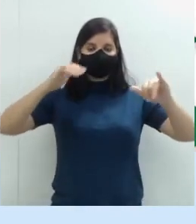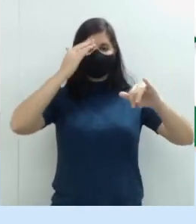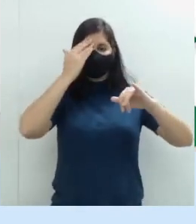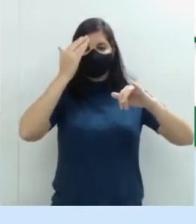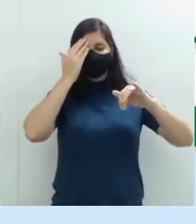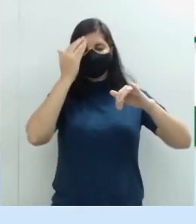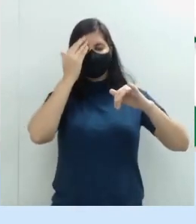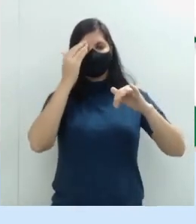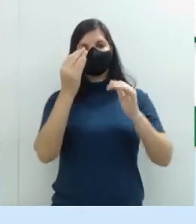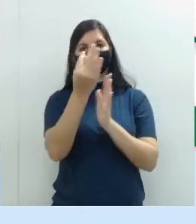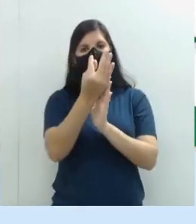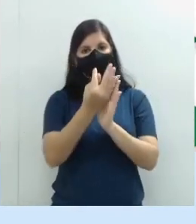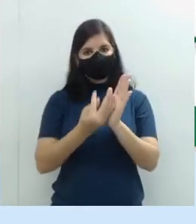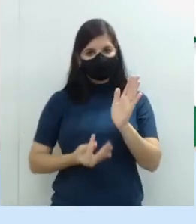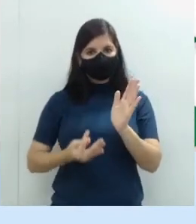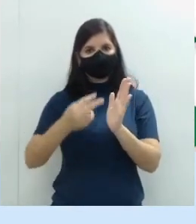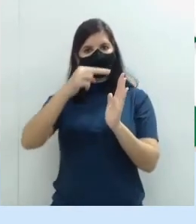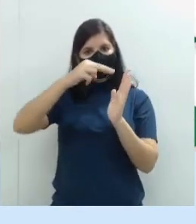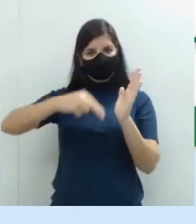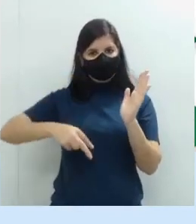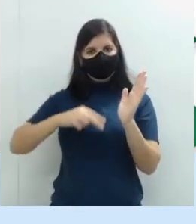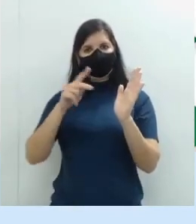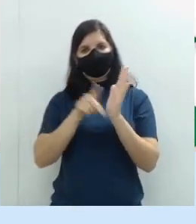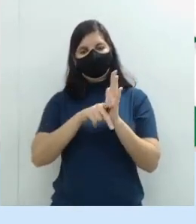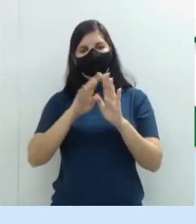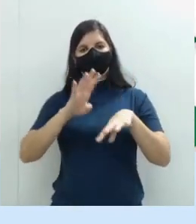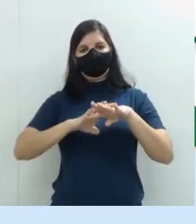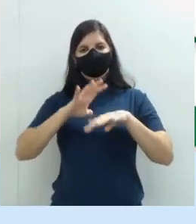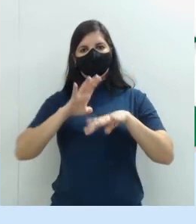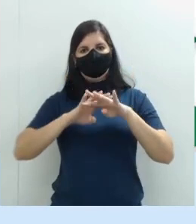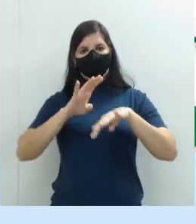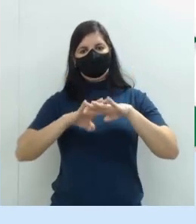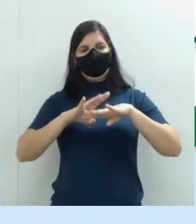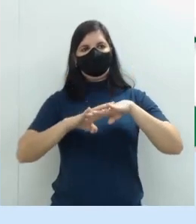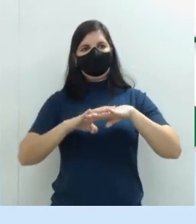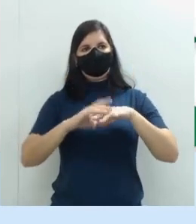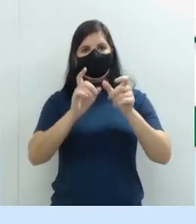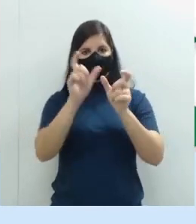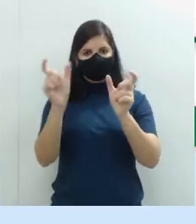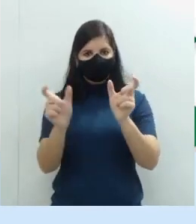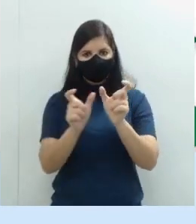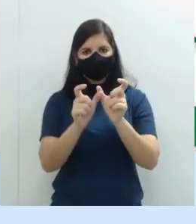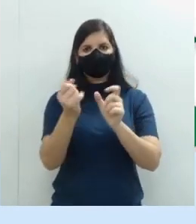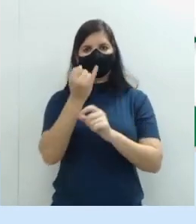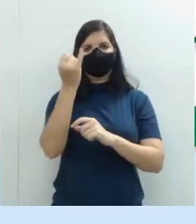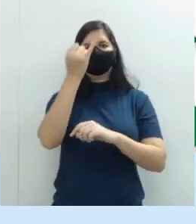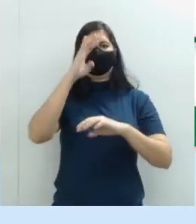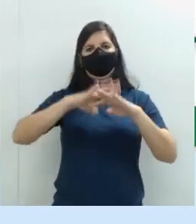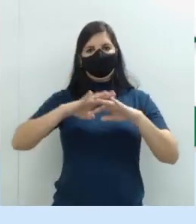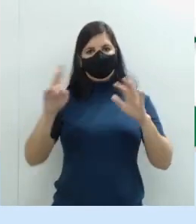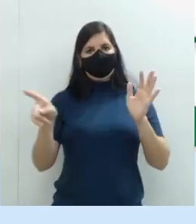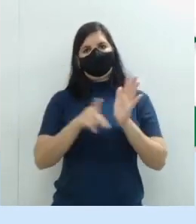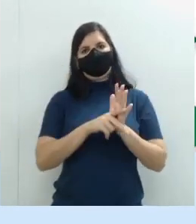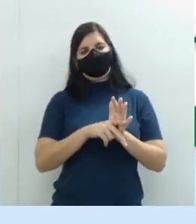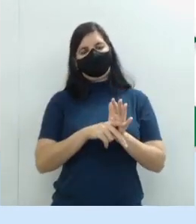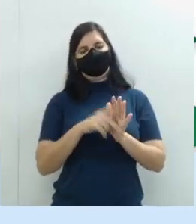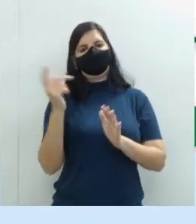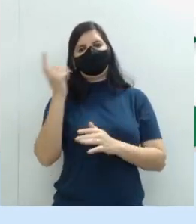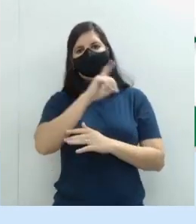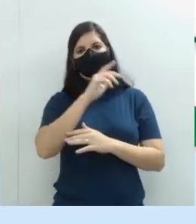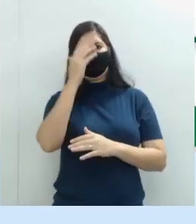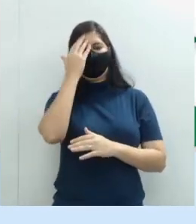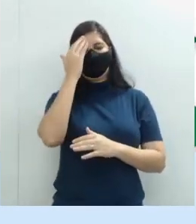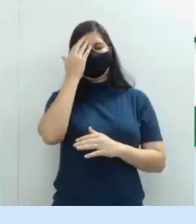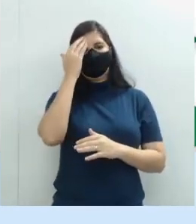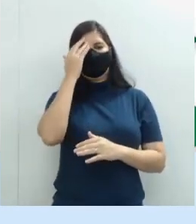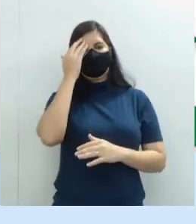entender um pouquinho dos termos da matemática, dos verbetes, das palavras-chave que a matemática traz para a gente poder entender